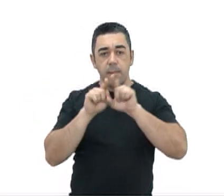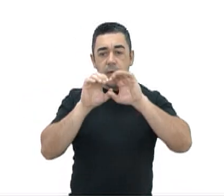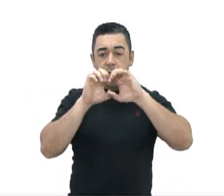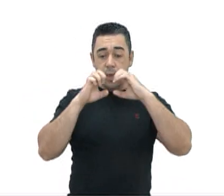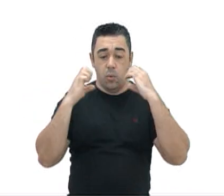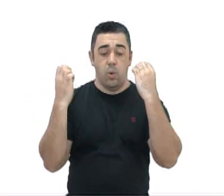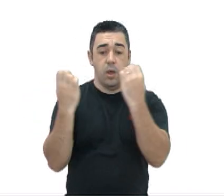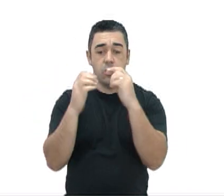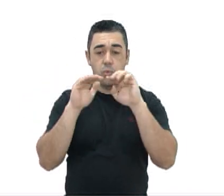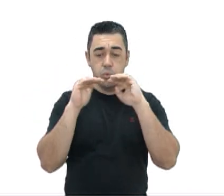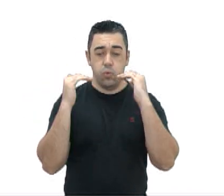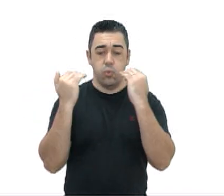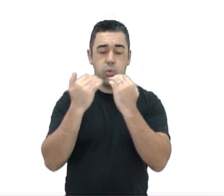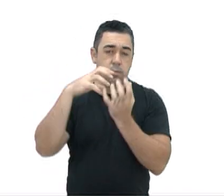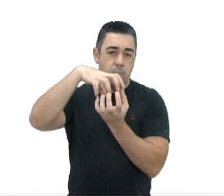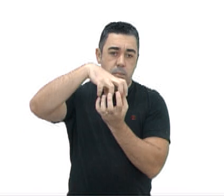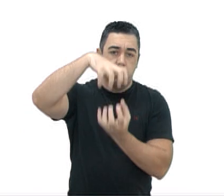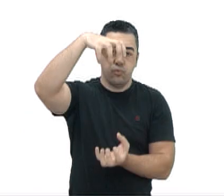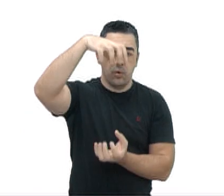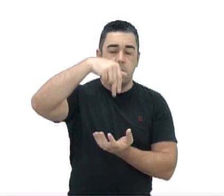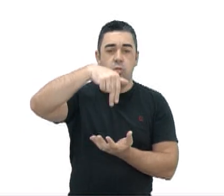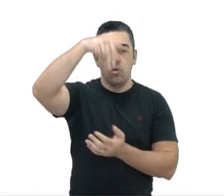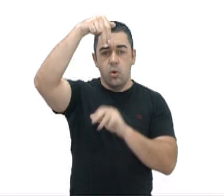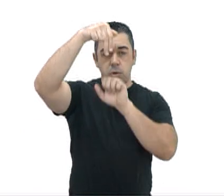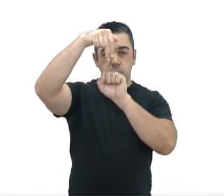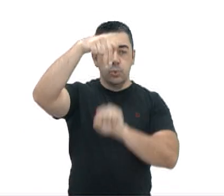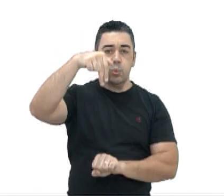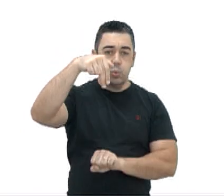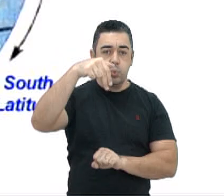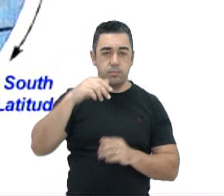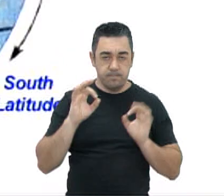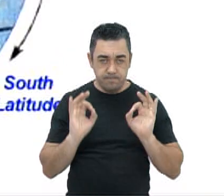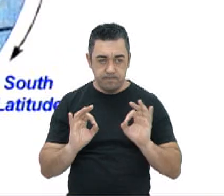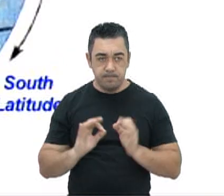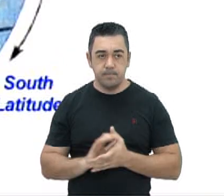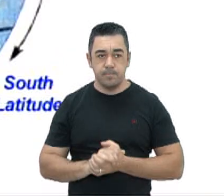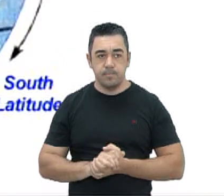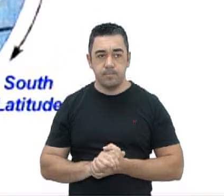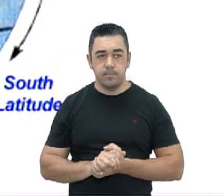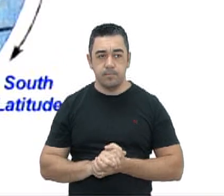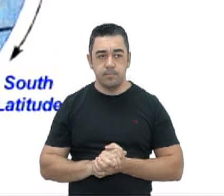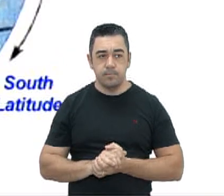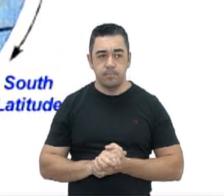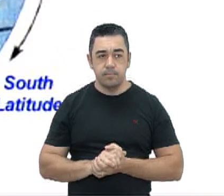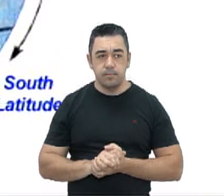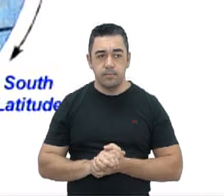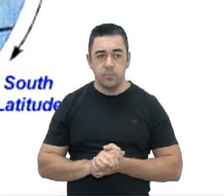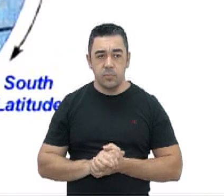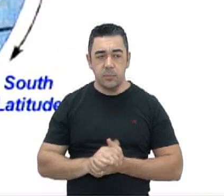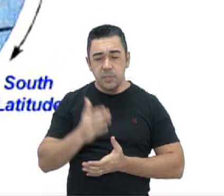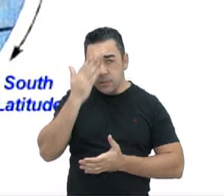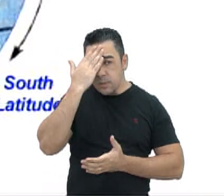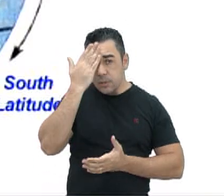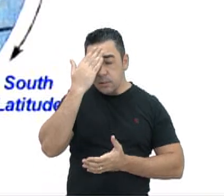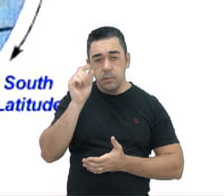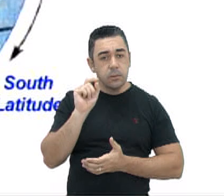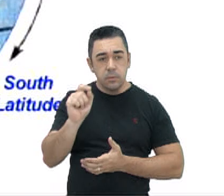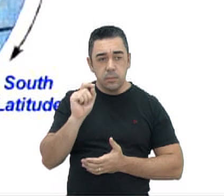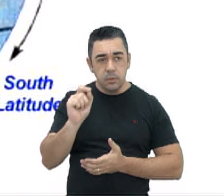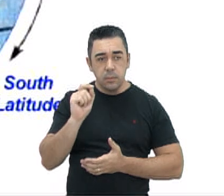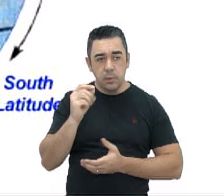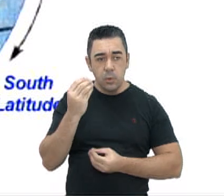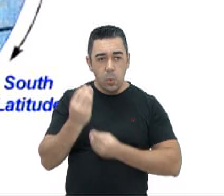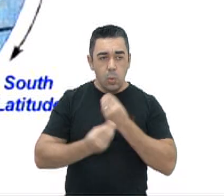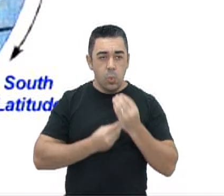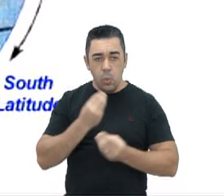fazendo a divisão entre hemisférios norte e hemisfério sul. O que a gente tem que saber? As coordenadas,